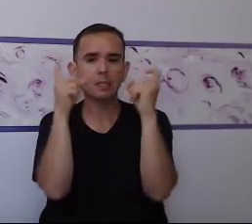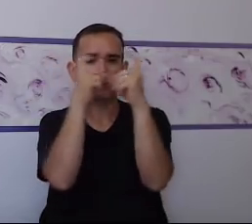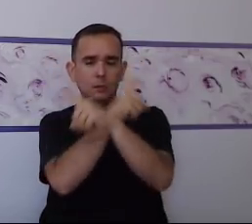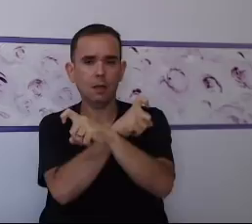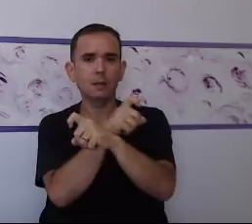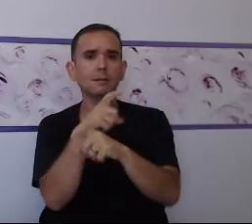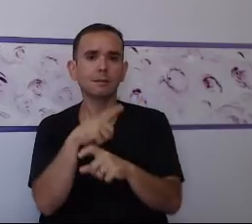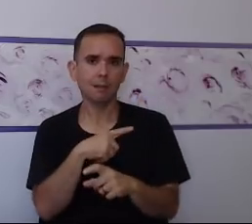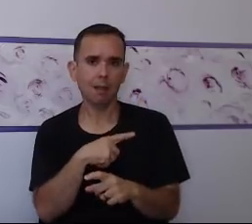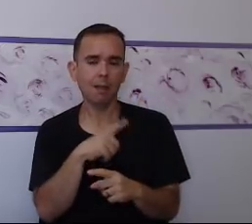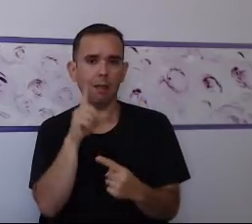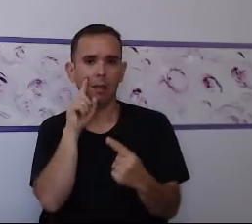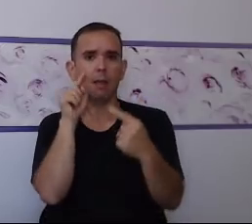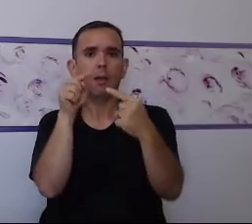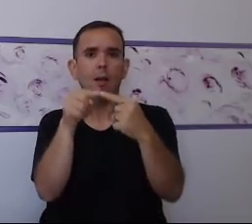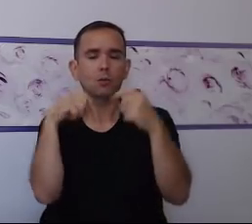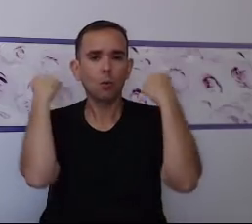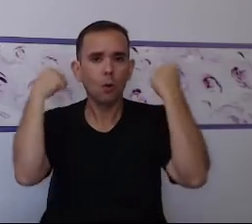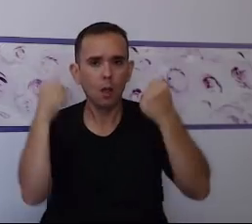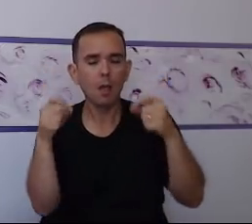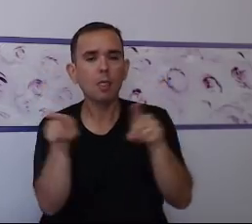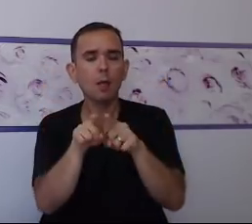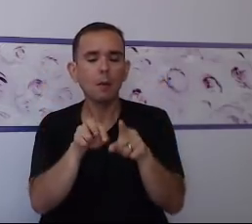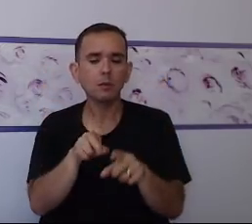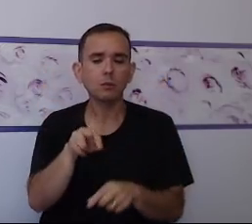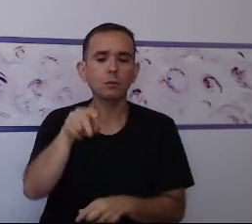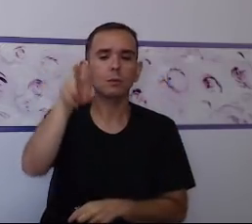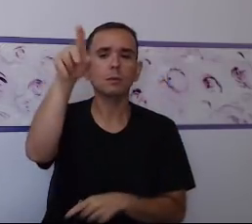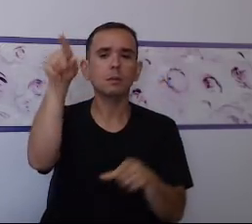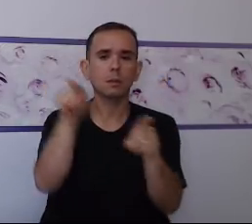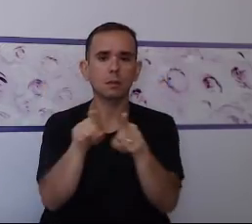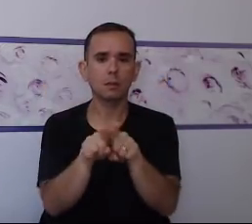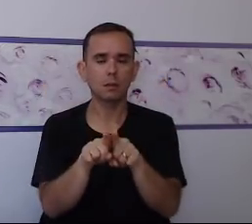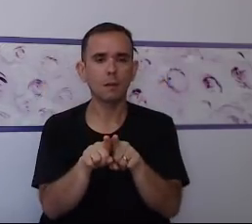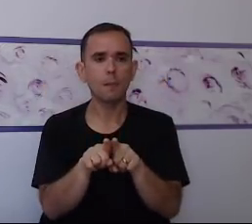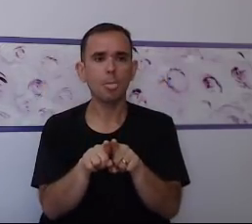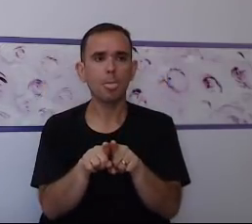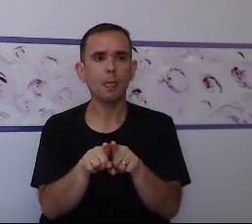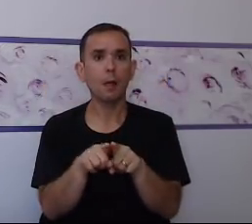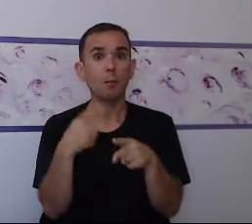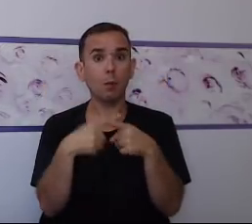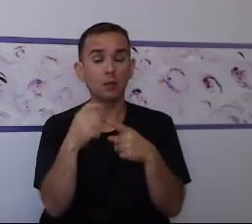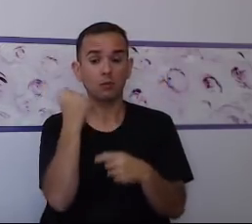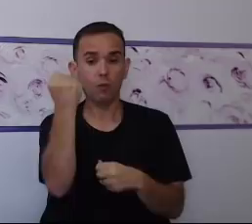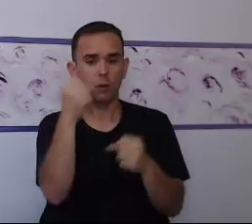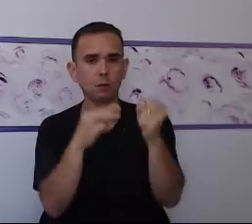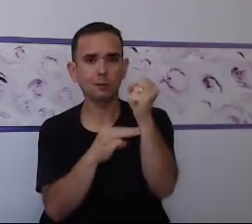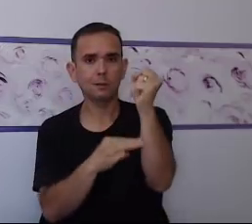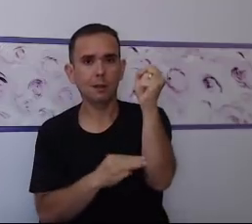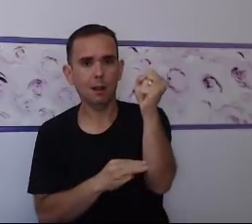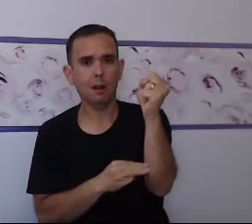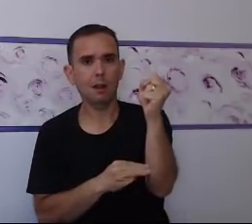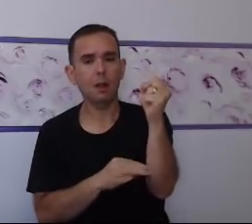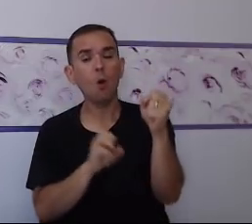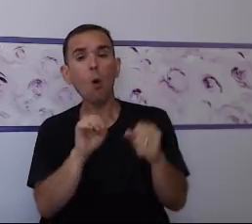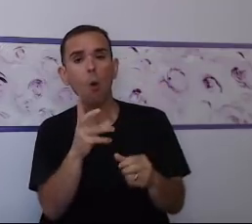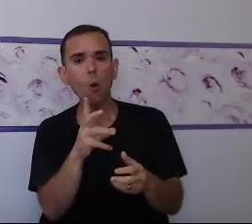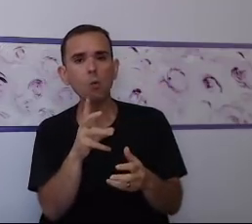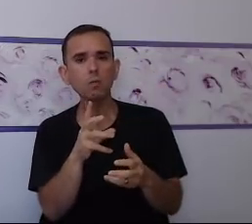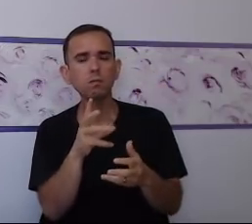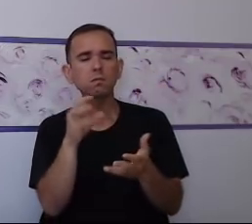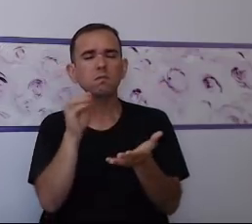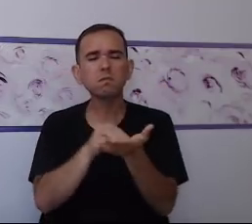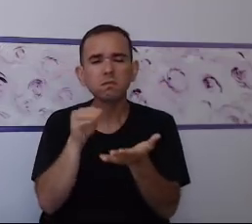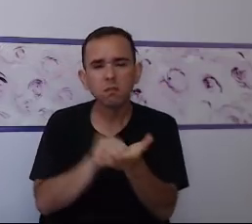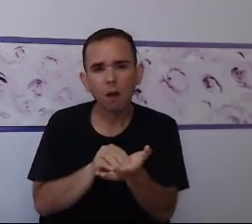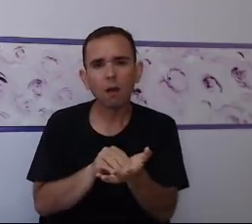essa dificuldade de pular, correr e de subir a escada. Muitas vezes, por força muscular ou por incoordenação de